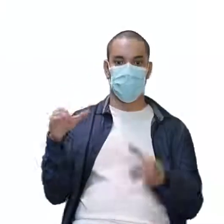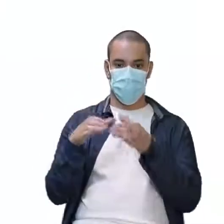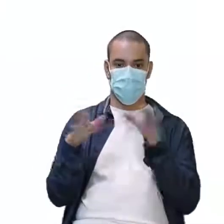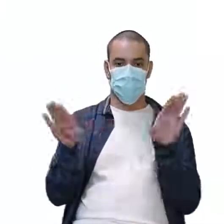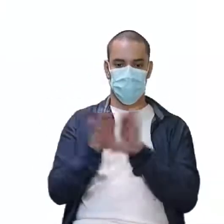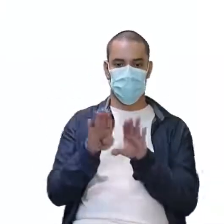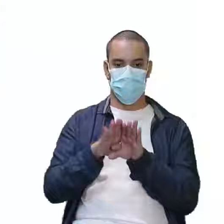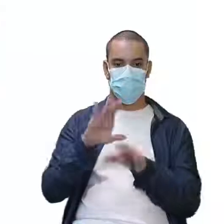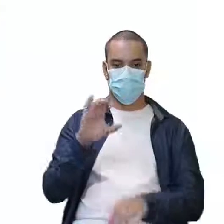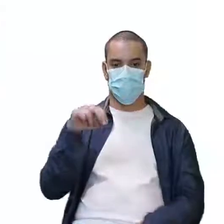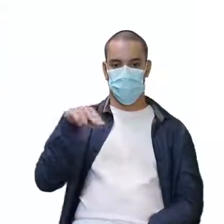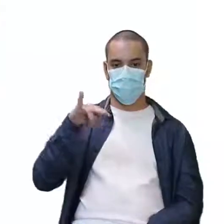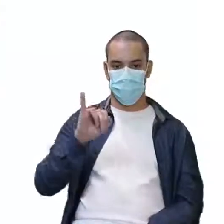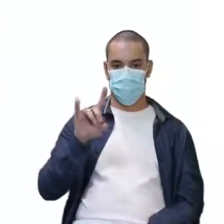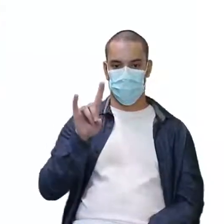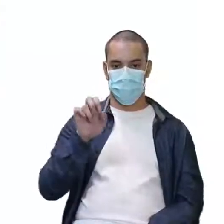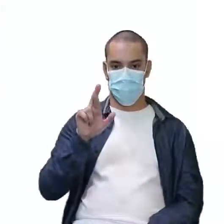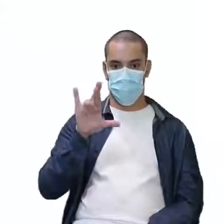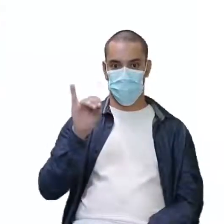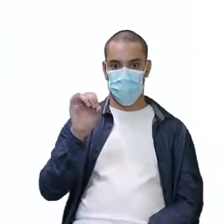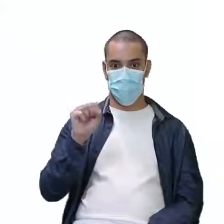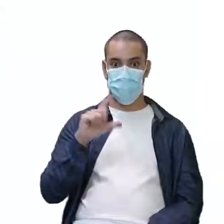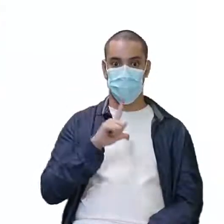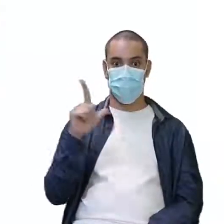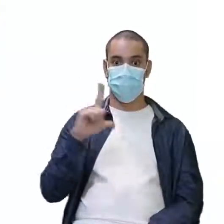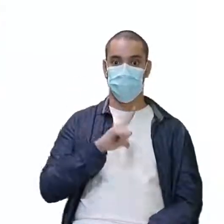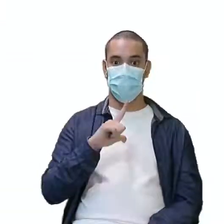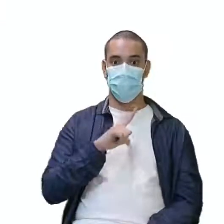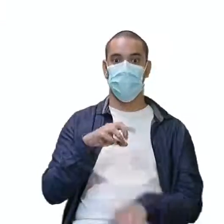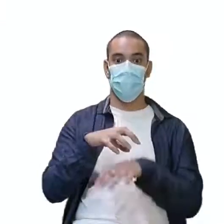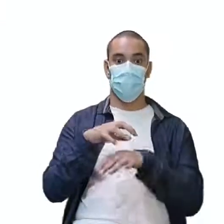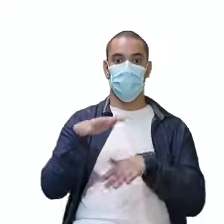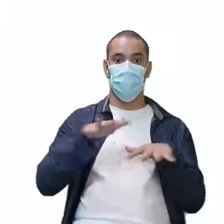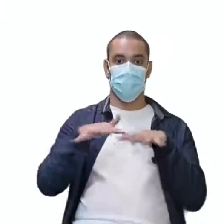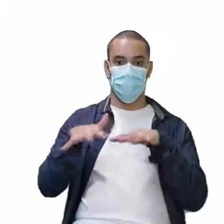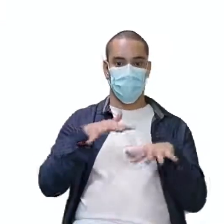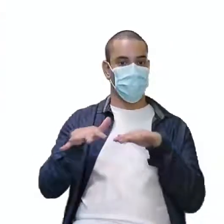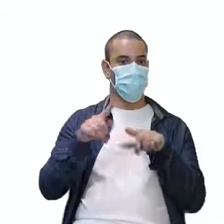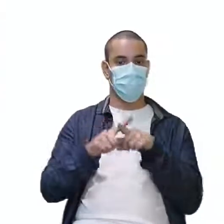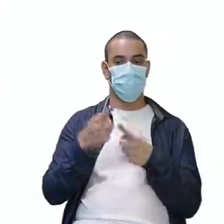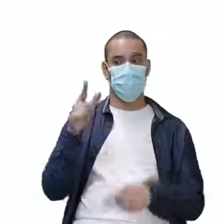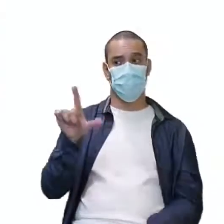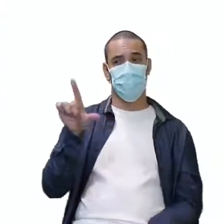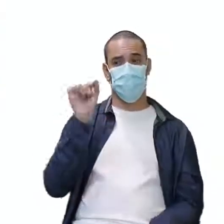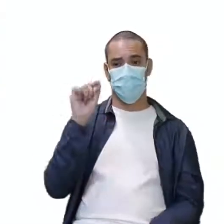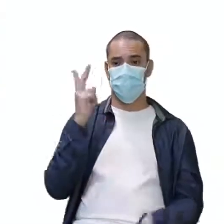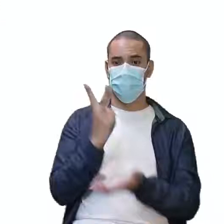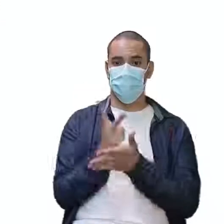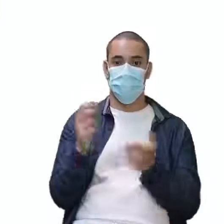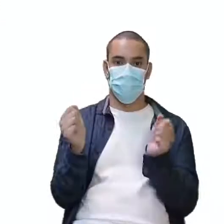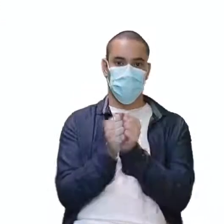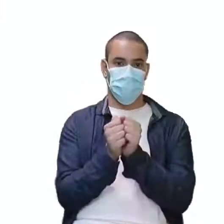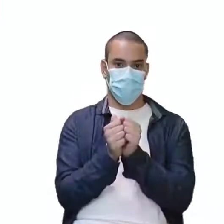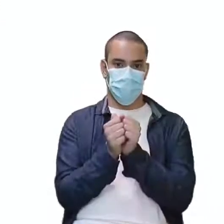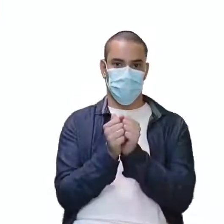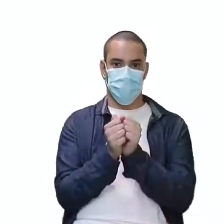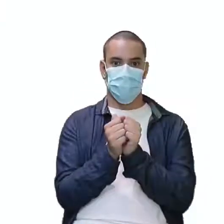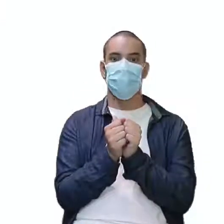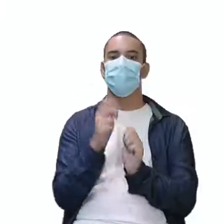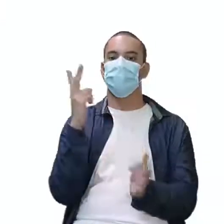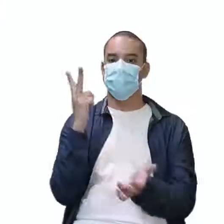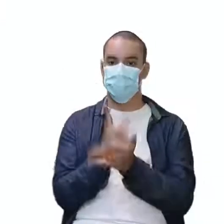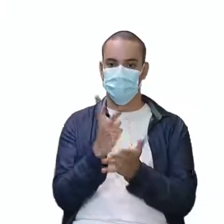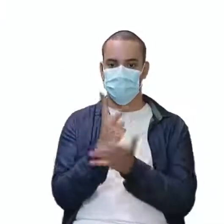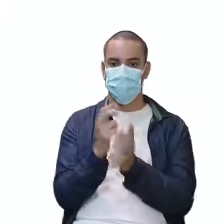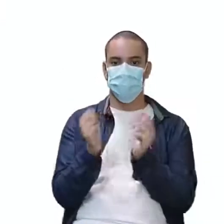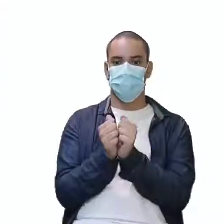medusas, elas têm movimento, mas elas optam por estar sempre juntas, tá? Formando